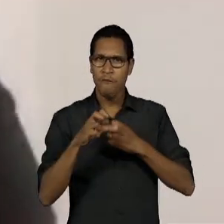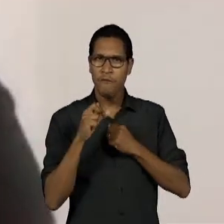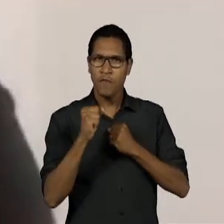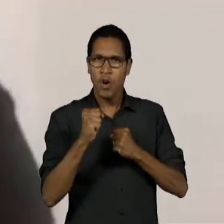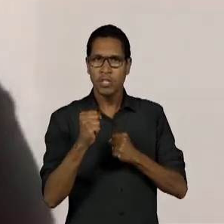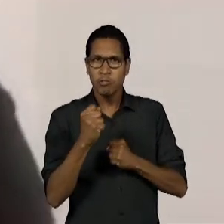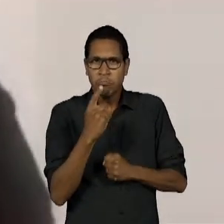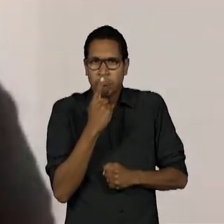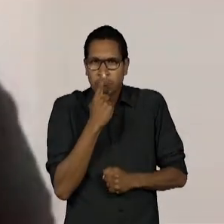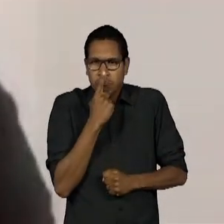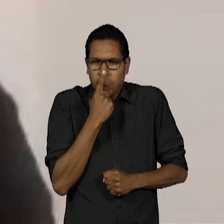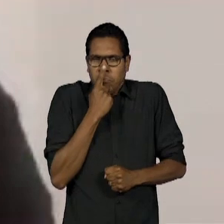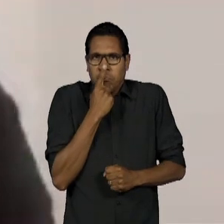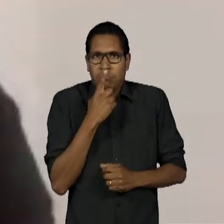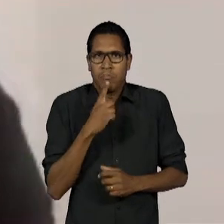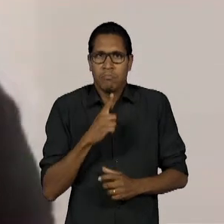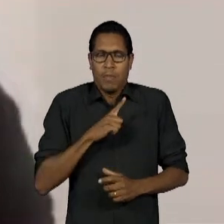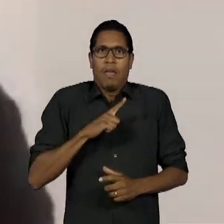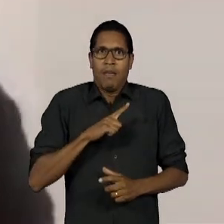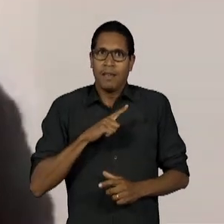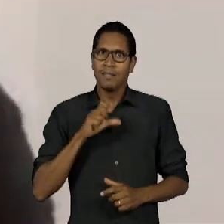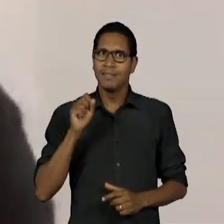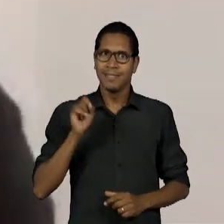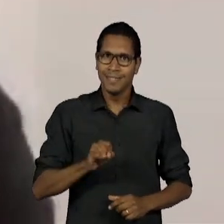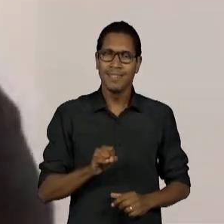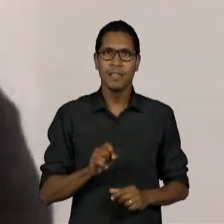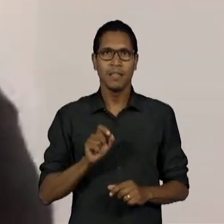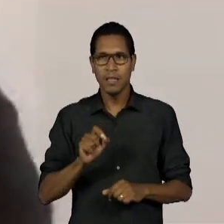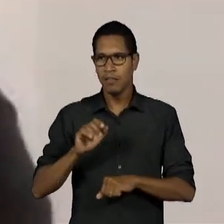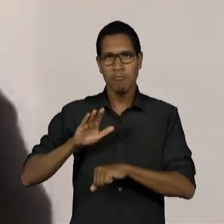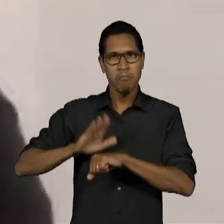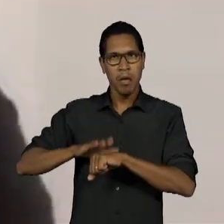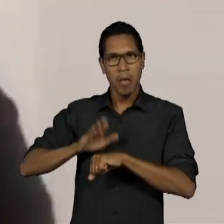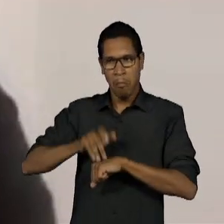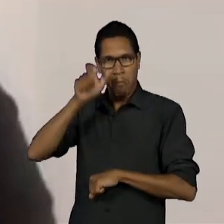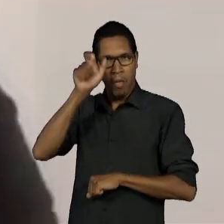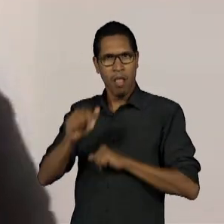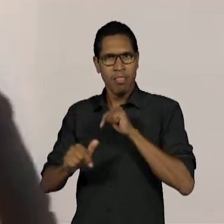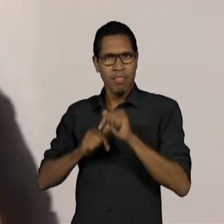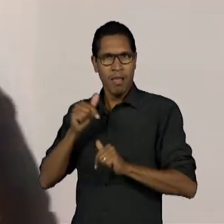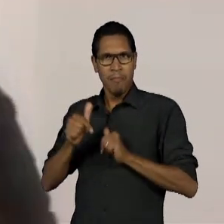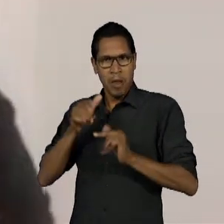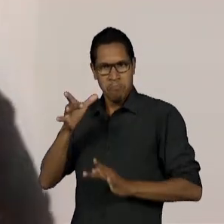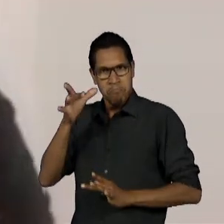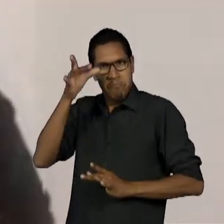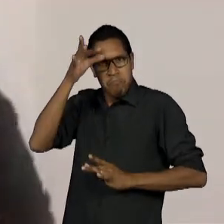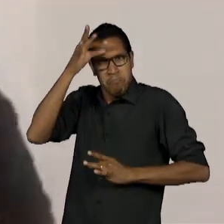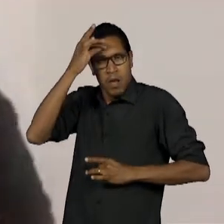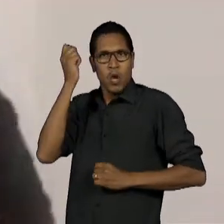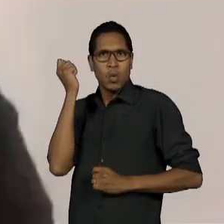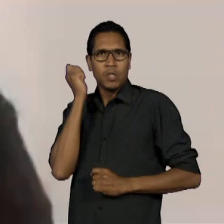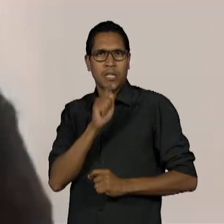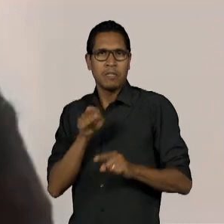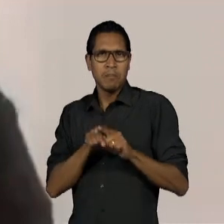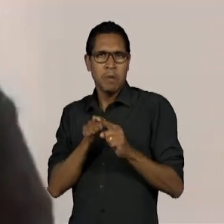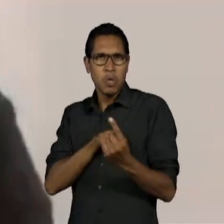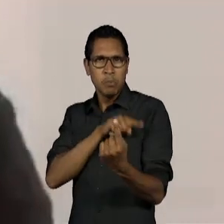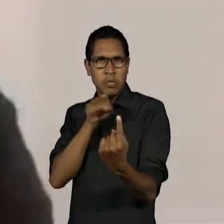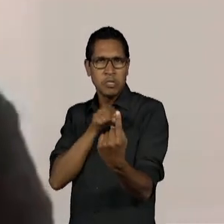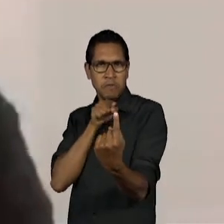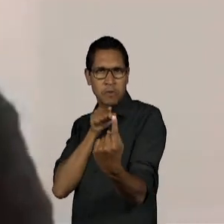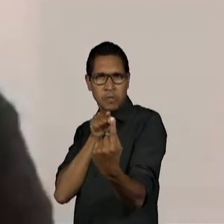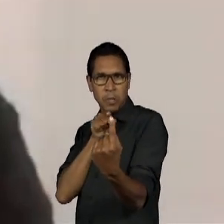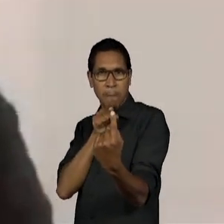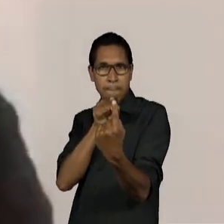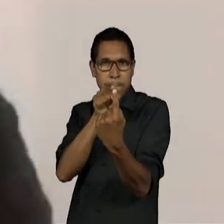grande. E ele, quando realiza e realiza bem o trabalho, ele atinge o objetivo com